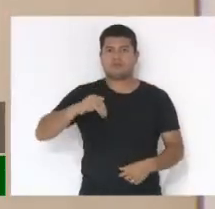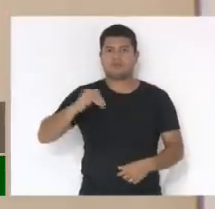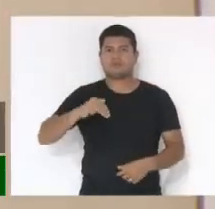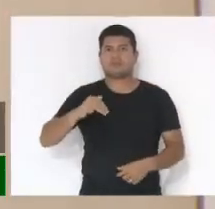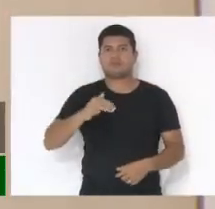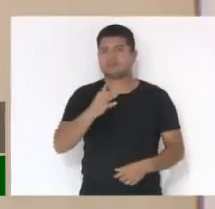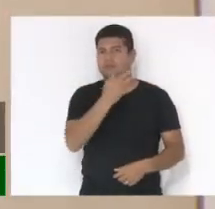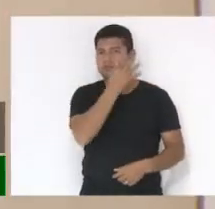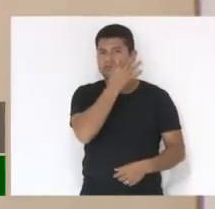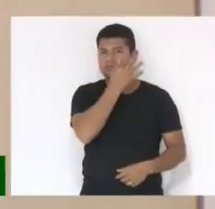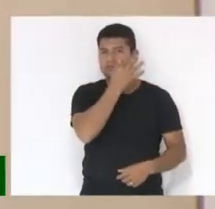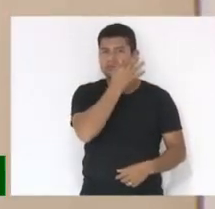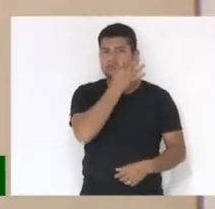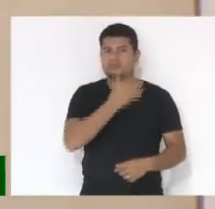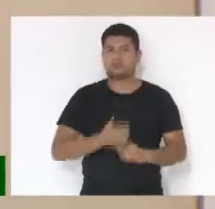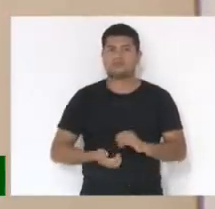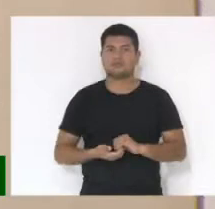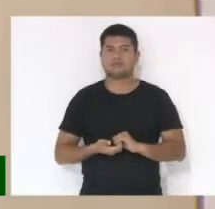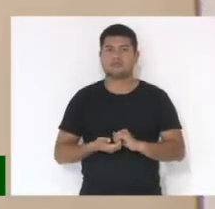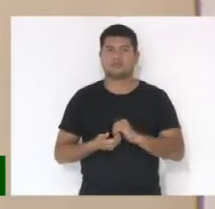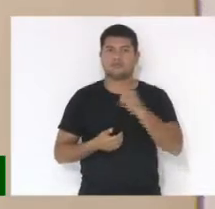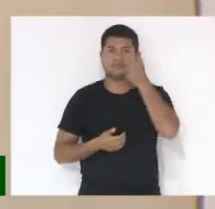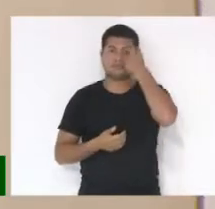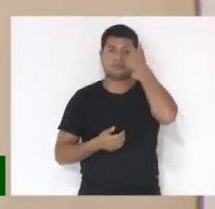Fernando Krelink.